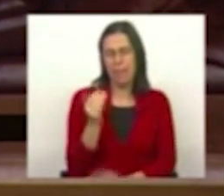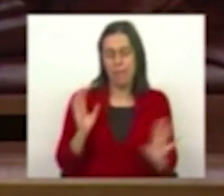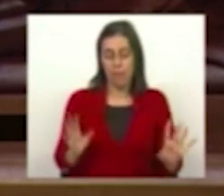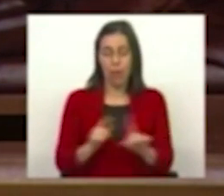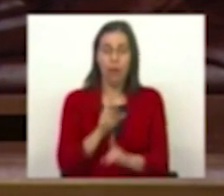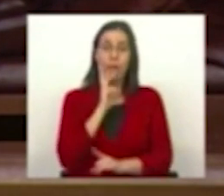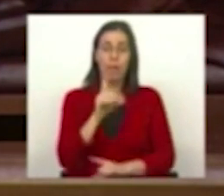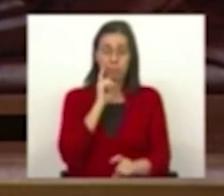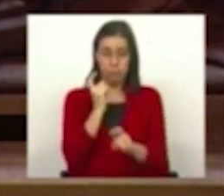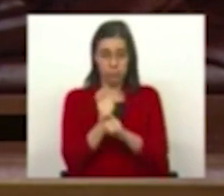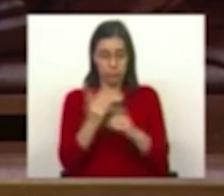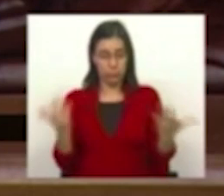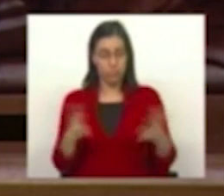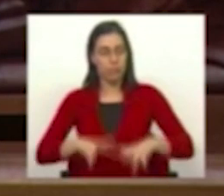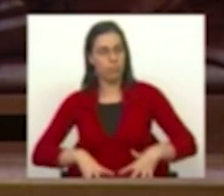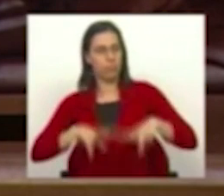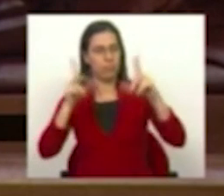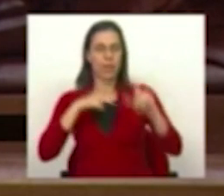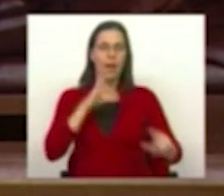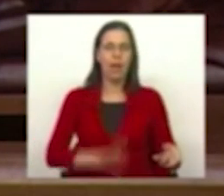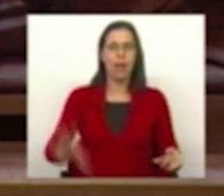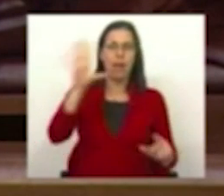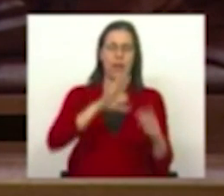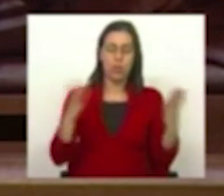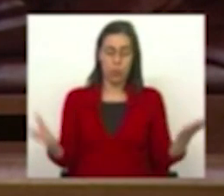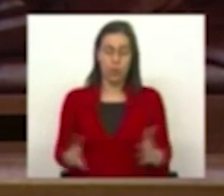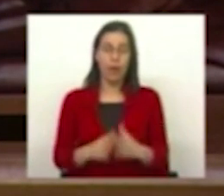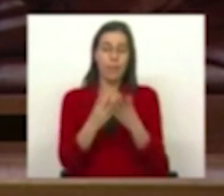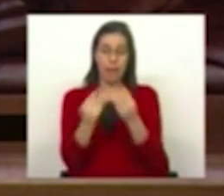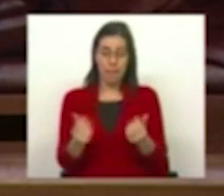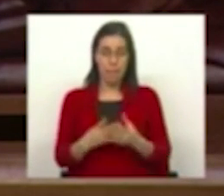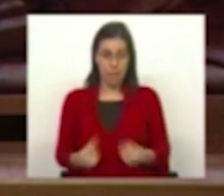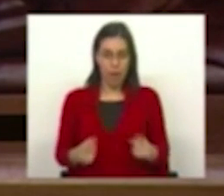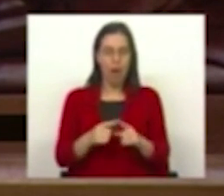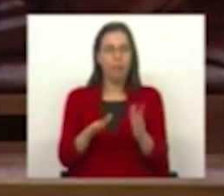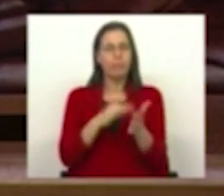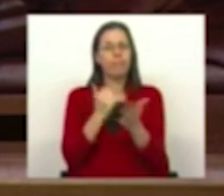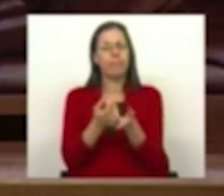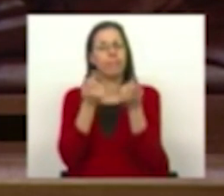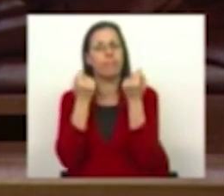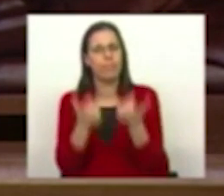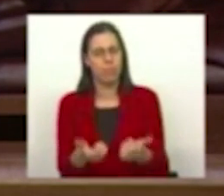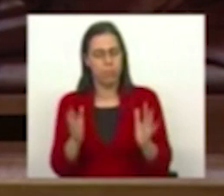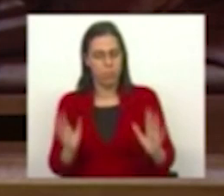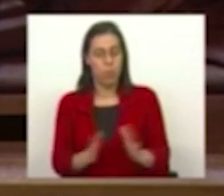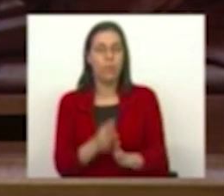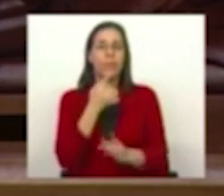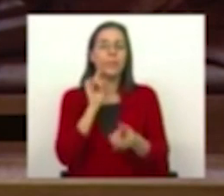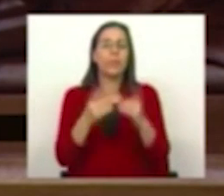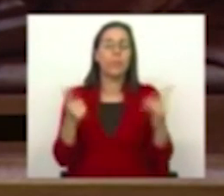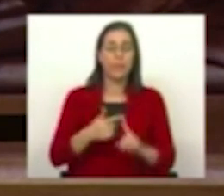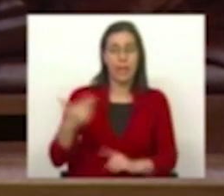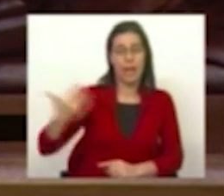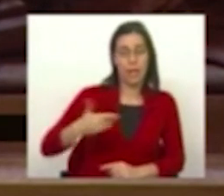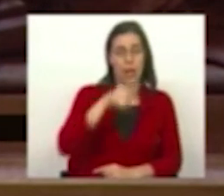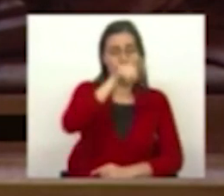para responder às exigências do desenvolvimento nacional. E os meios, que são sempre escassos, quando falamos dos